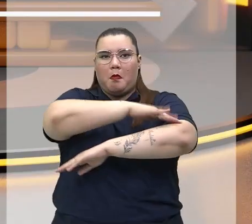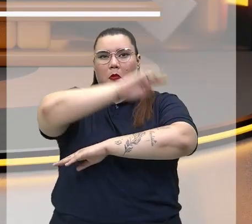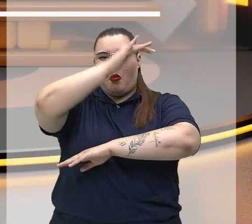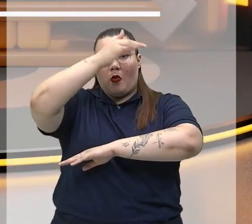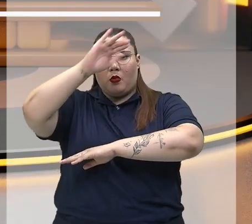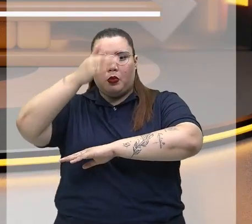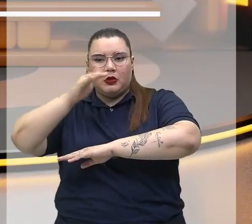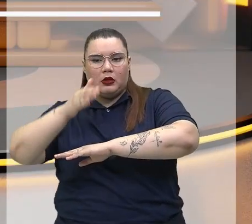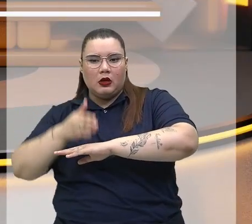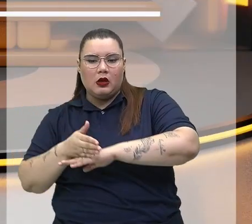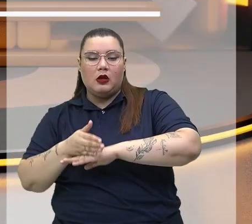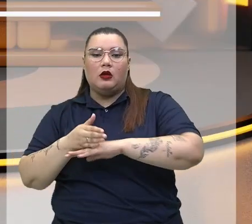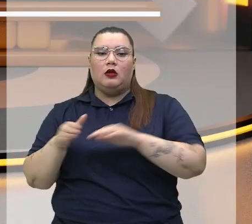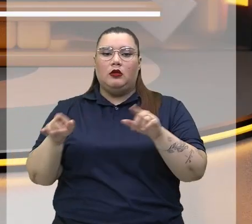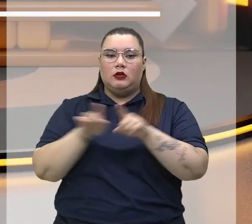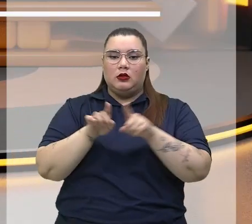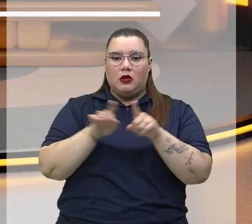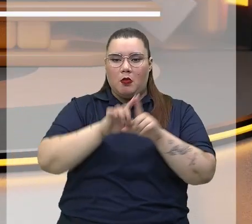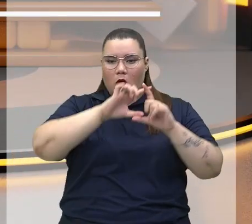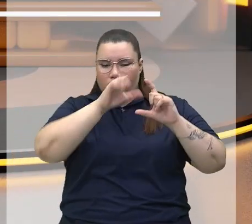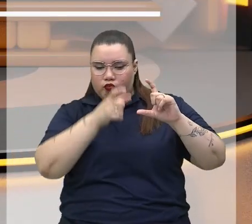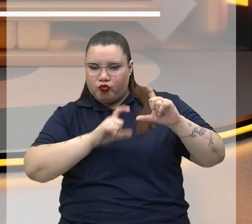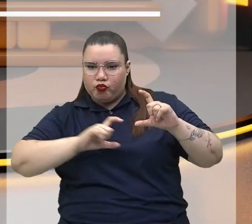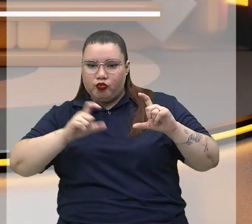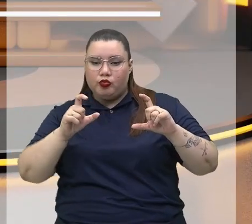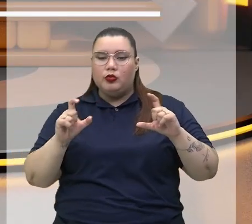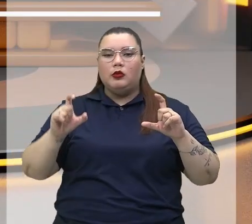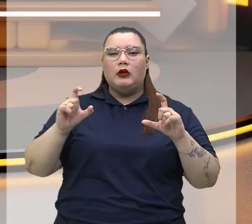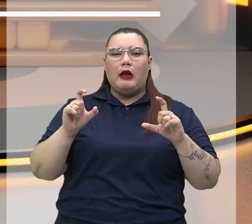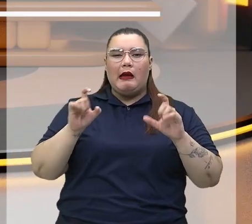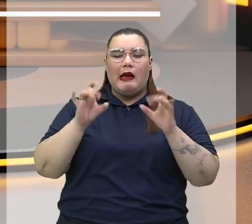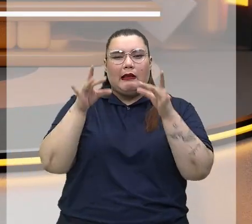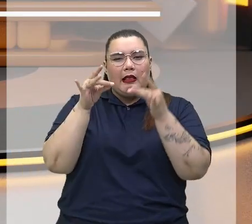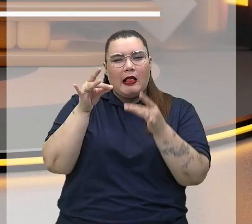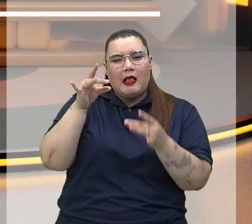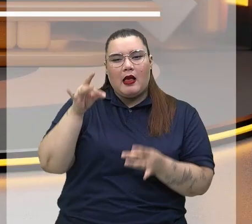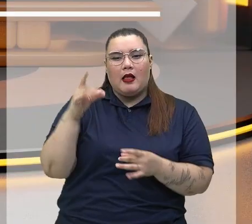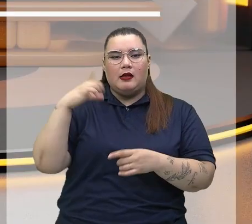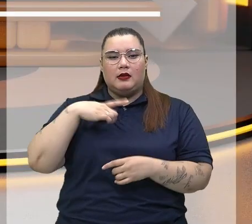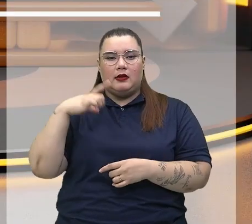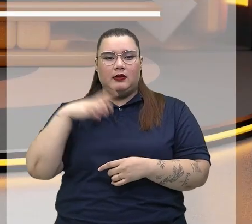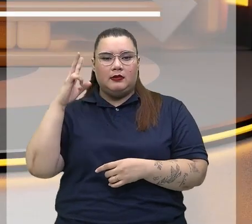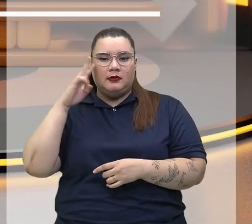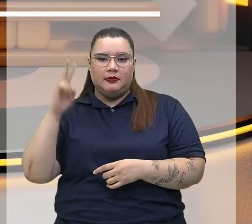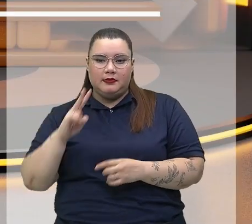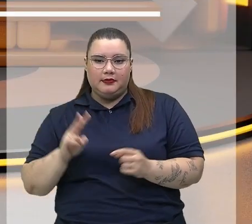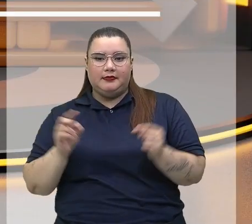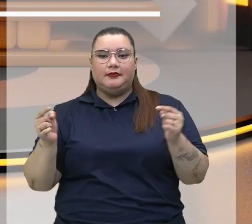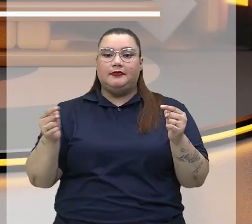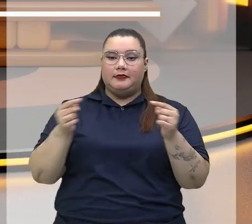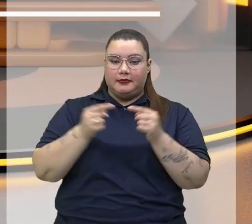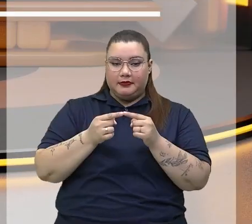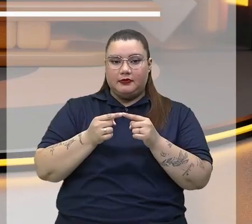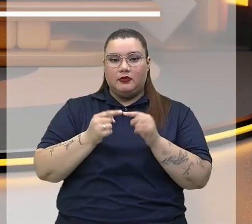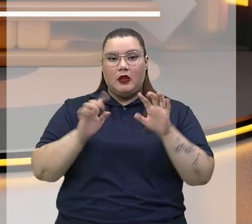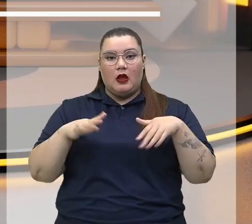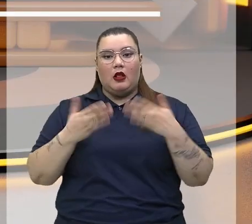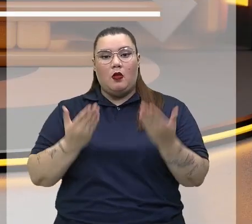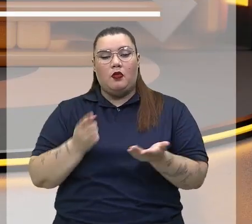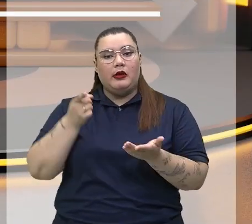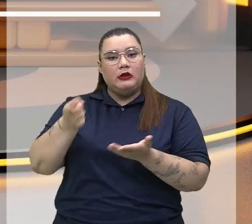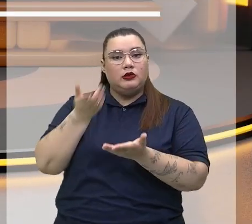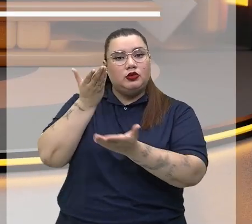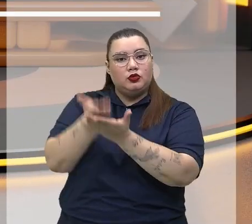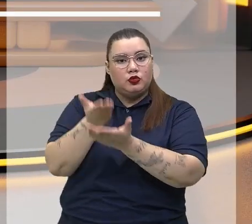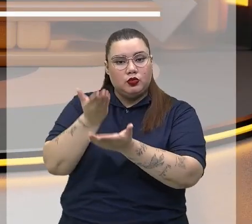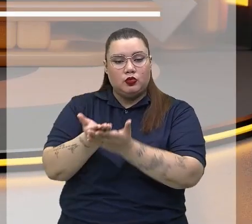planície, cada quenho conta uma história. E a geomorfologia, ela é